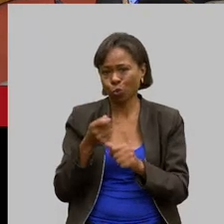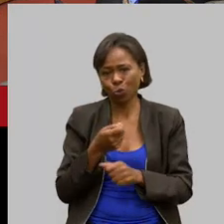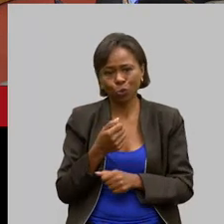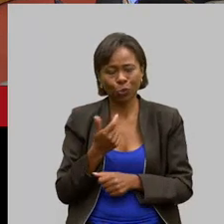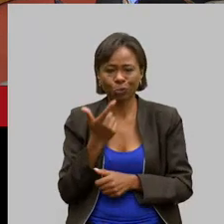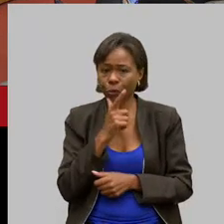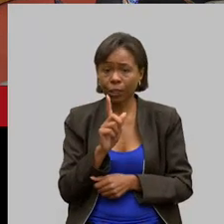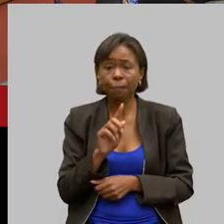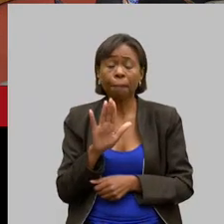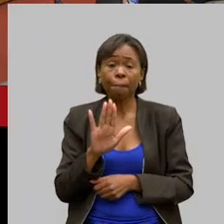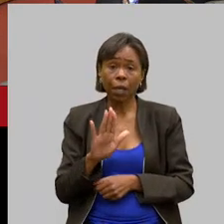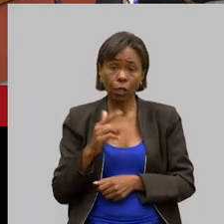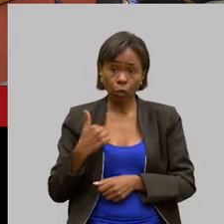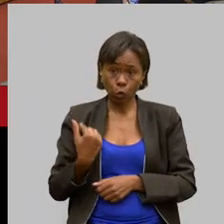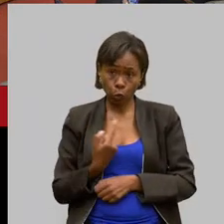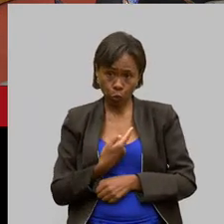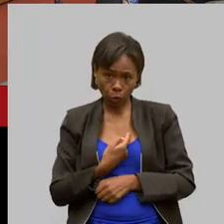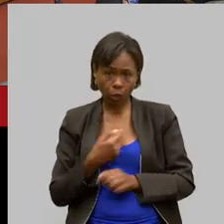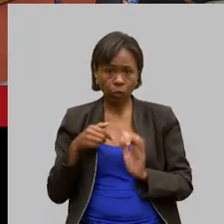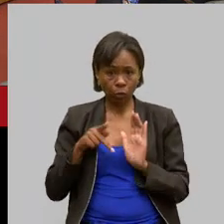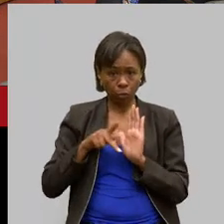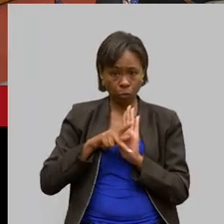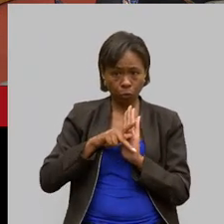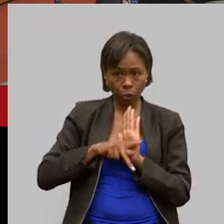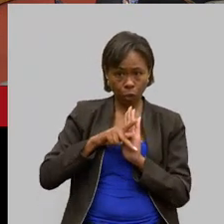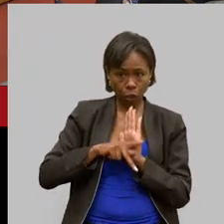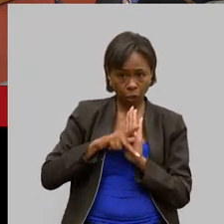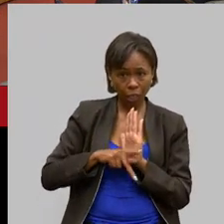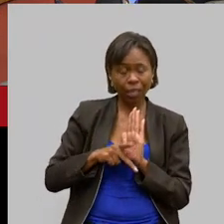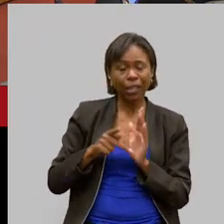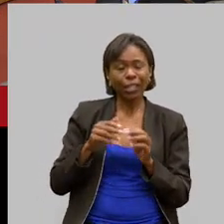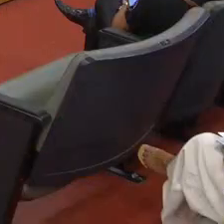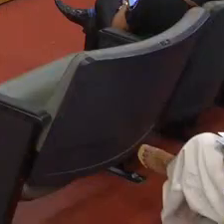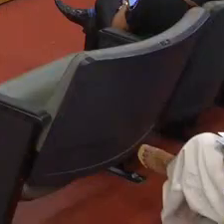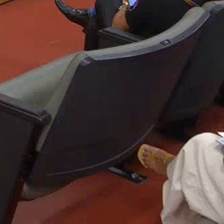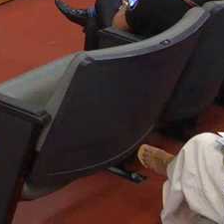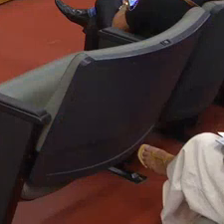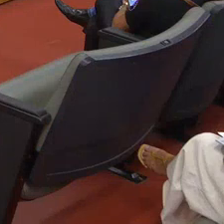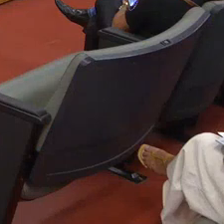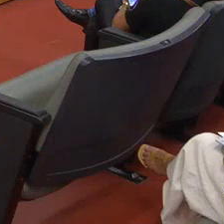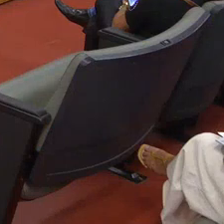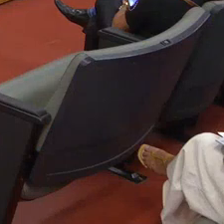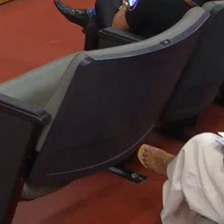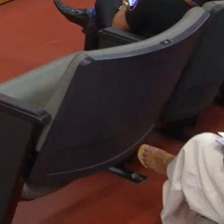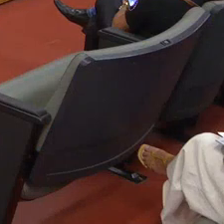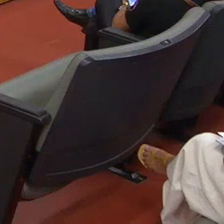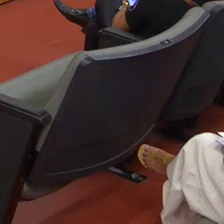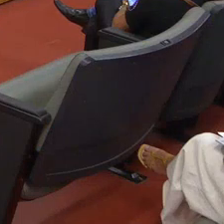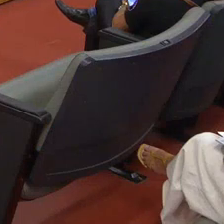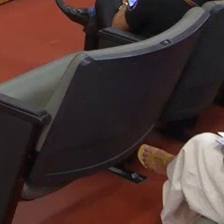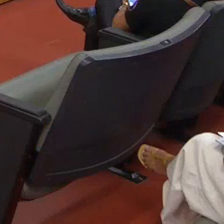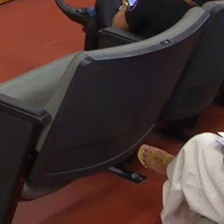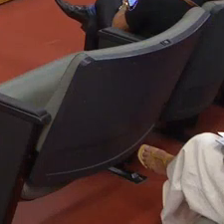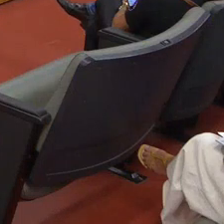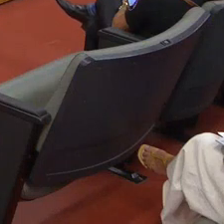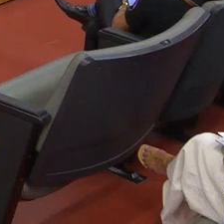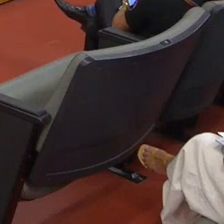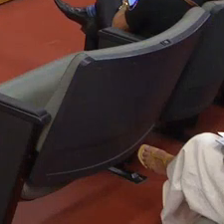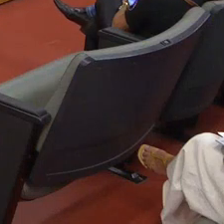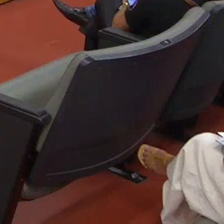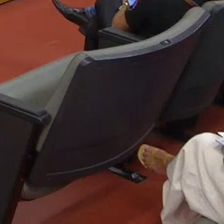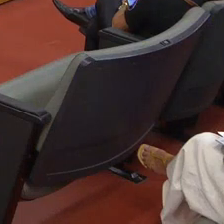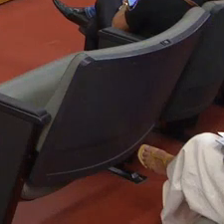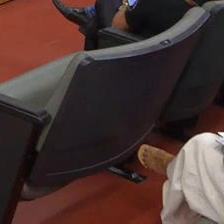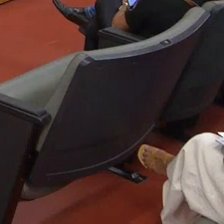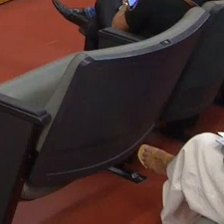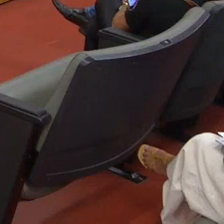projeto nós começamos a fazer podcasts né porque hoje é um meio fácil e acessível a todo mundo de